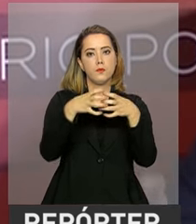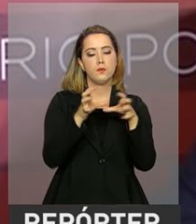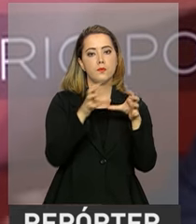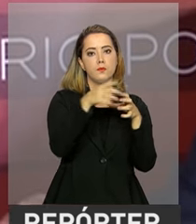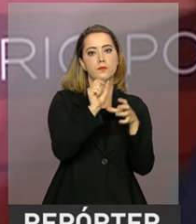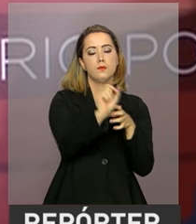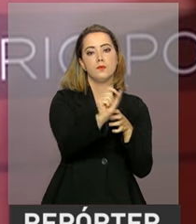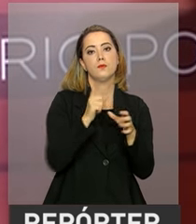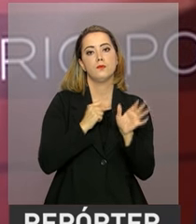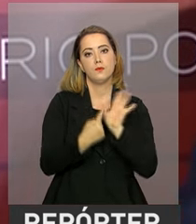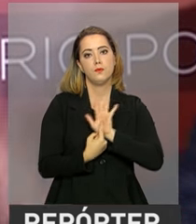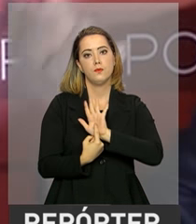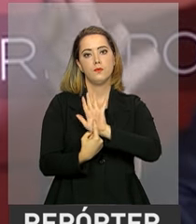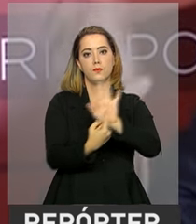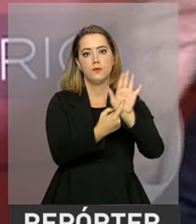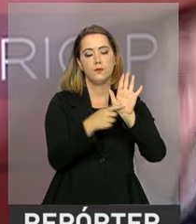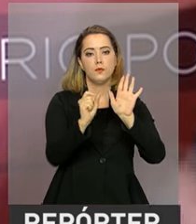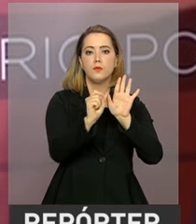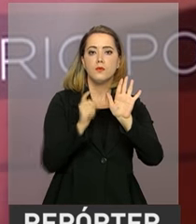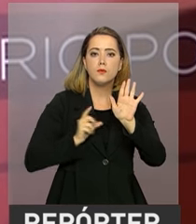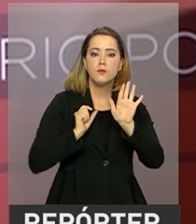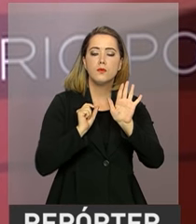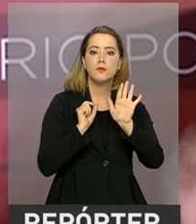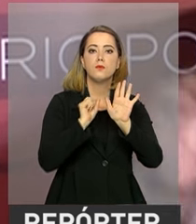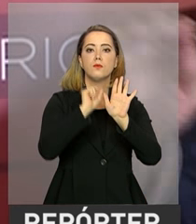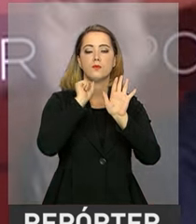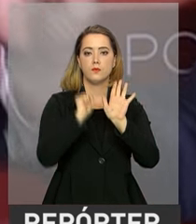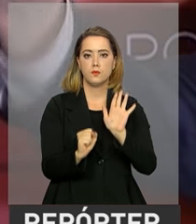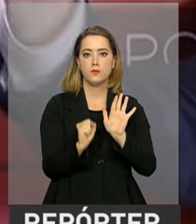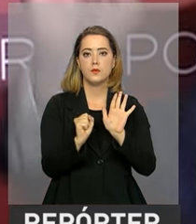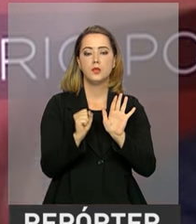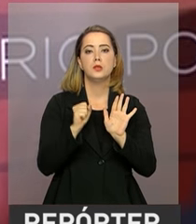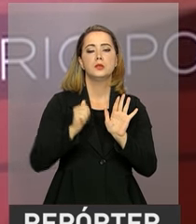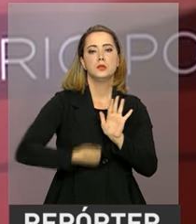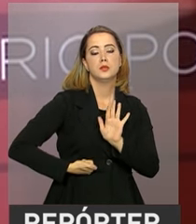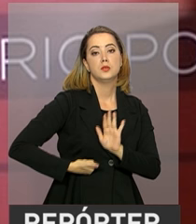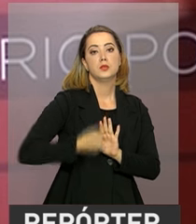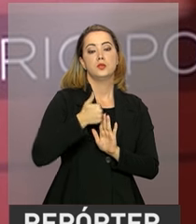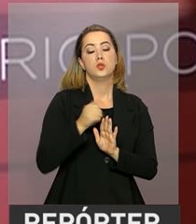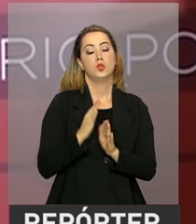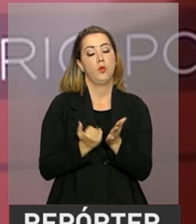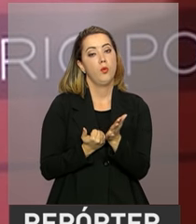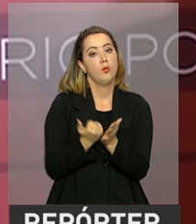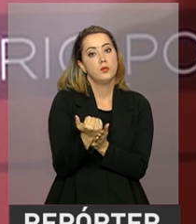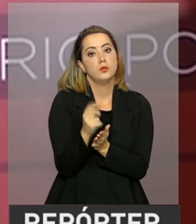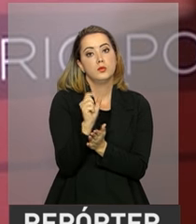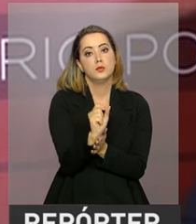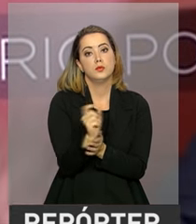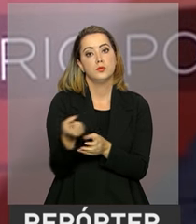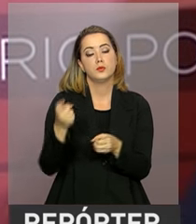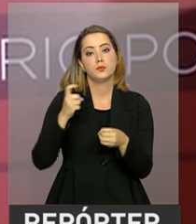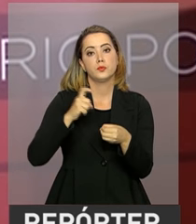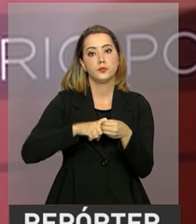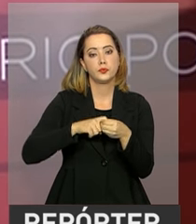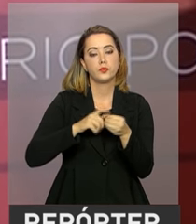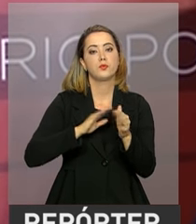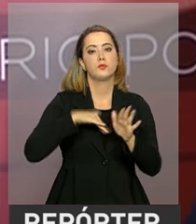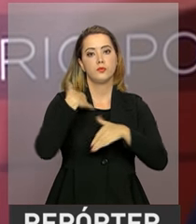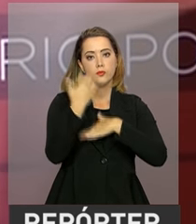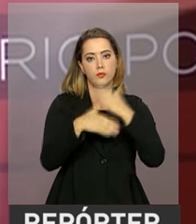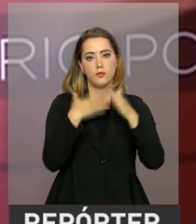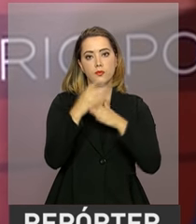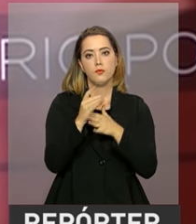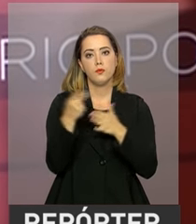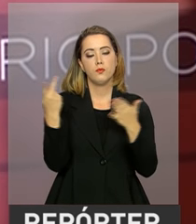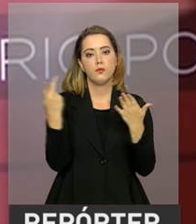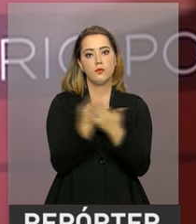a dar indicadores de que podem já estar no início do processo de recuperação que deve se confirmar e